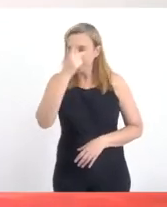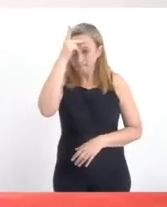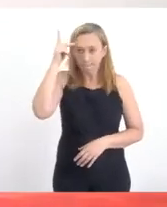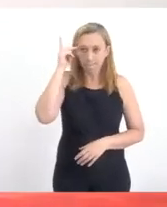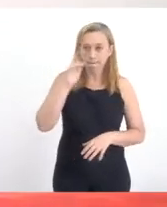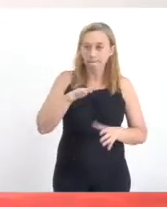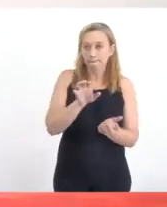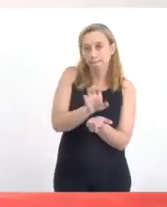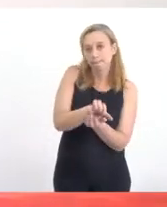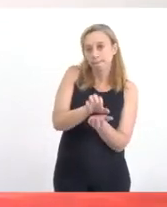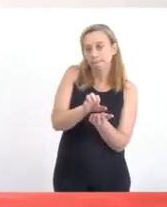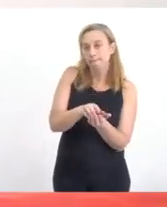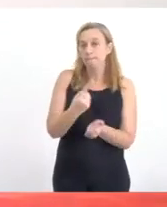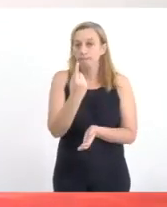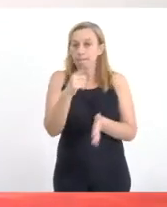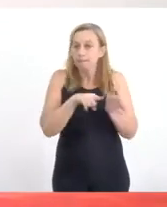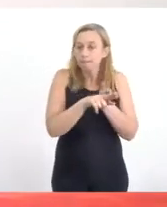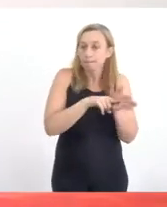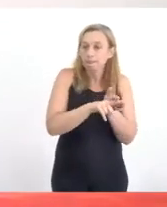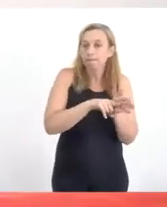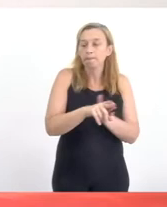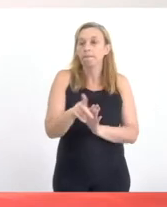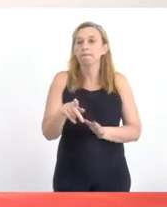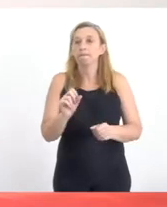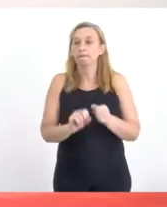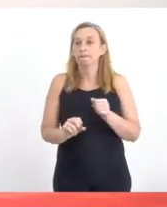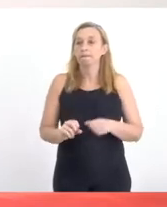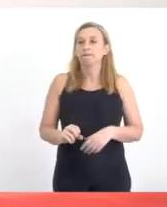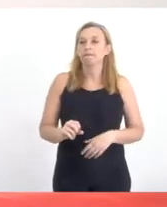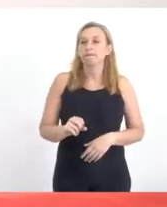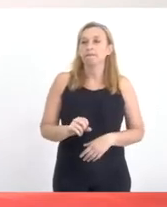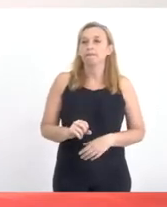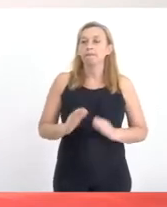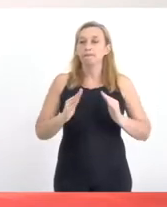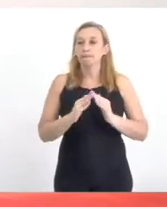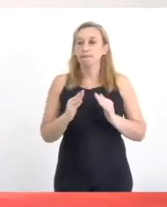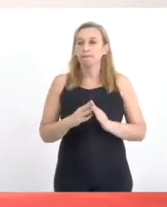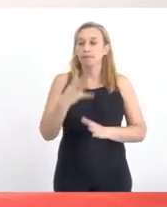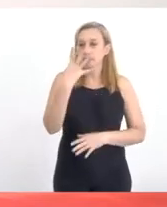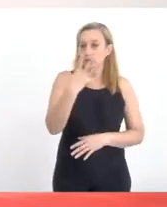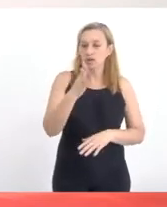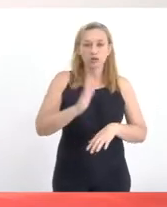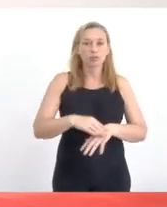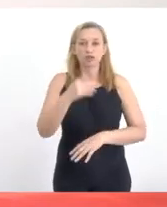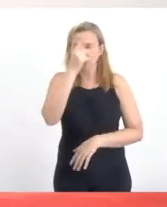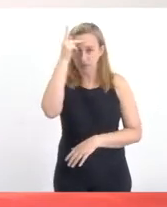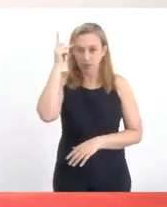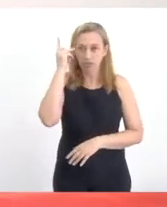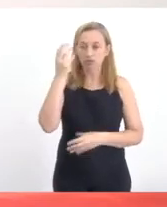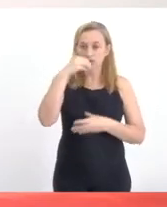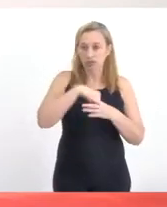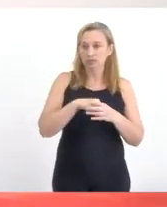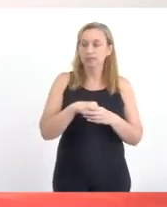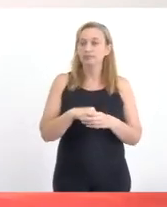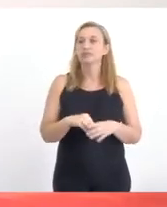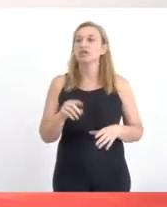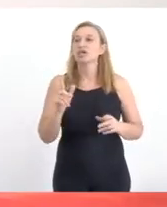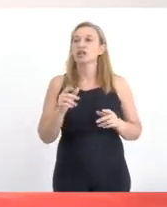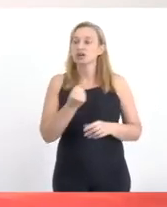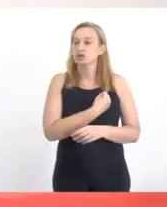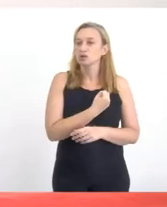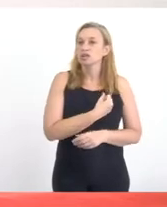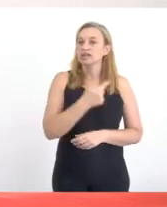de Jacarezinho em uma das pesquisas em que a gente aplicou a vida em uma casa com quatro ou mais pessoas nesse mesmo número